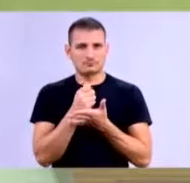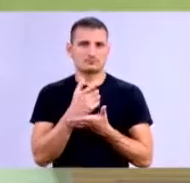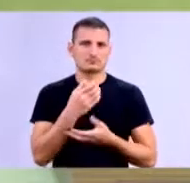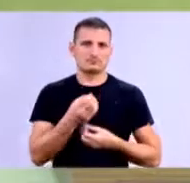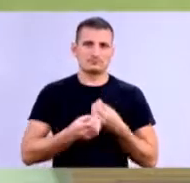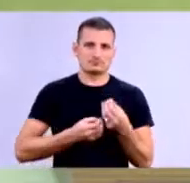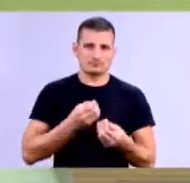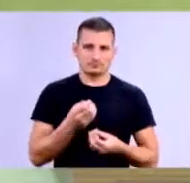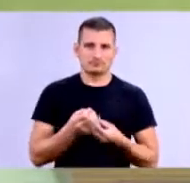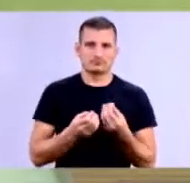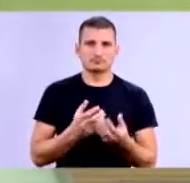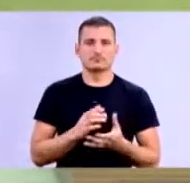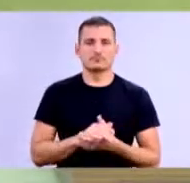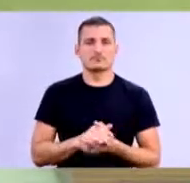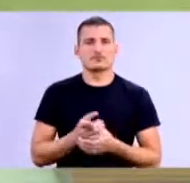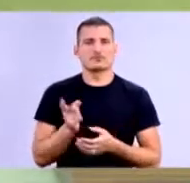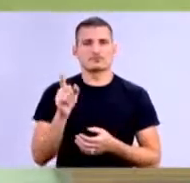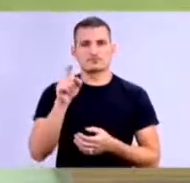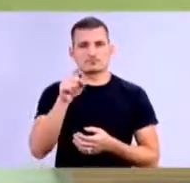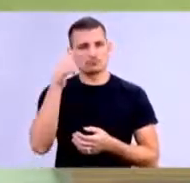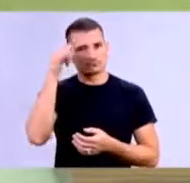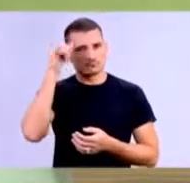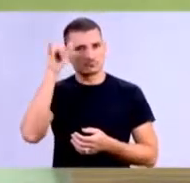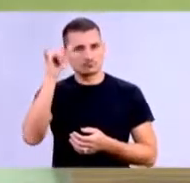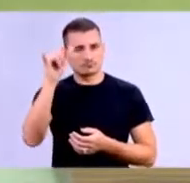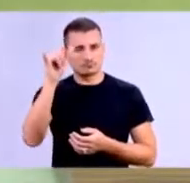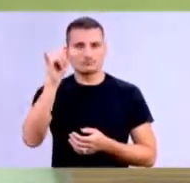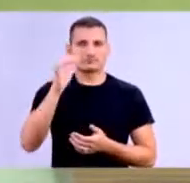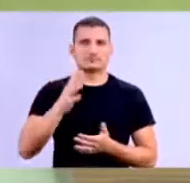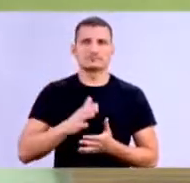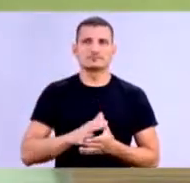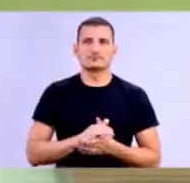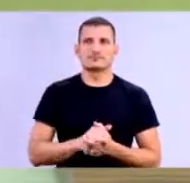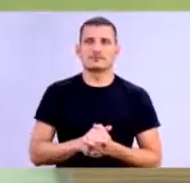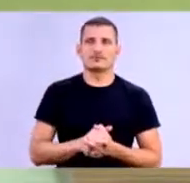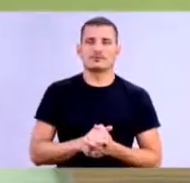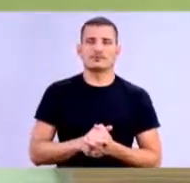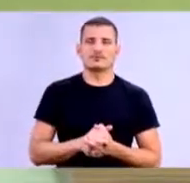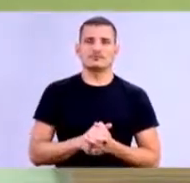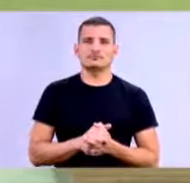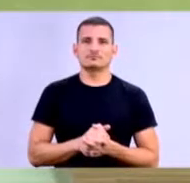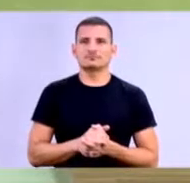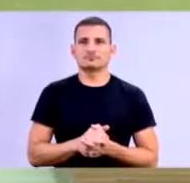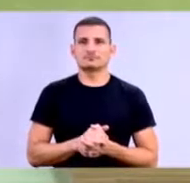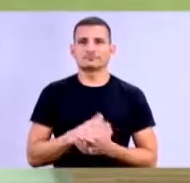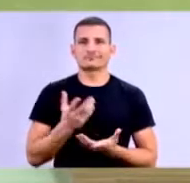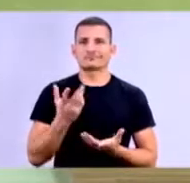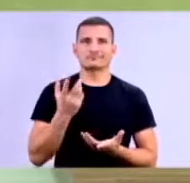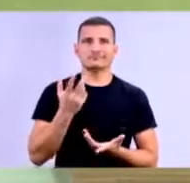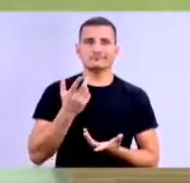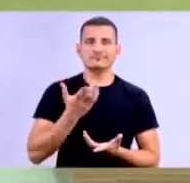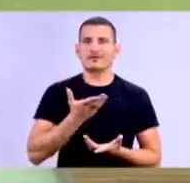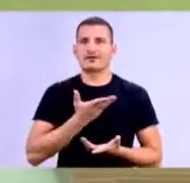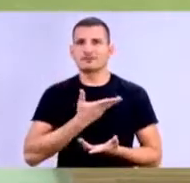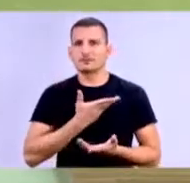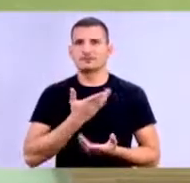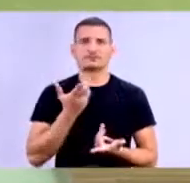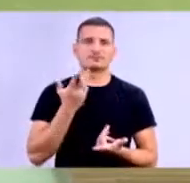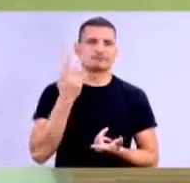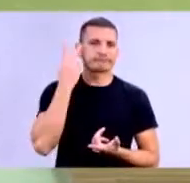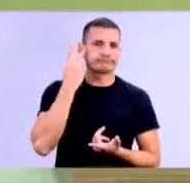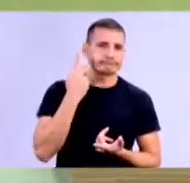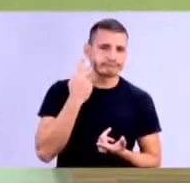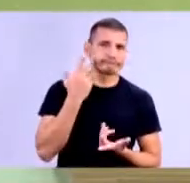comportamento, até para que você evite, né, constranger algum colega, porque tudo aquilo